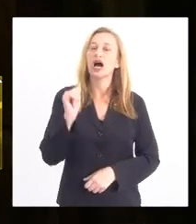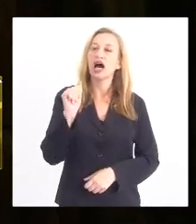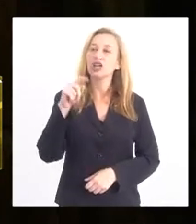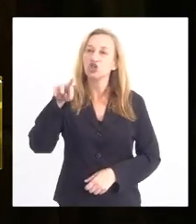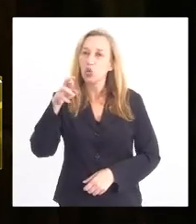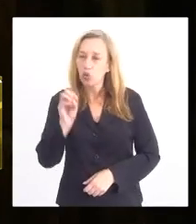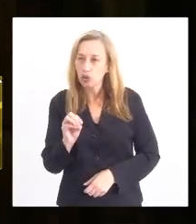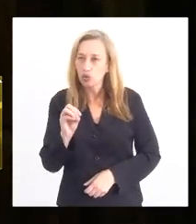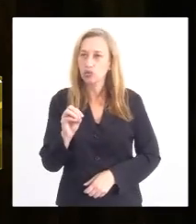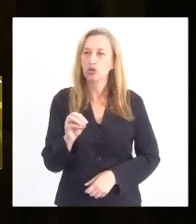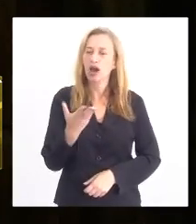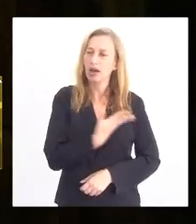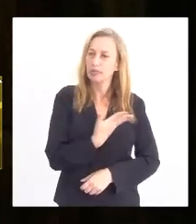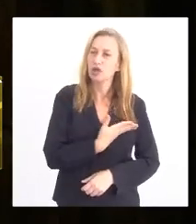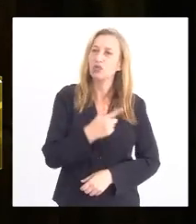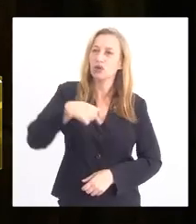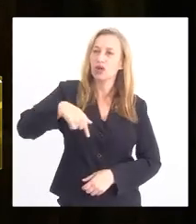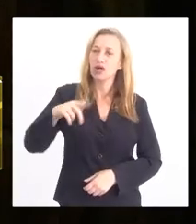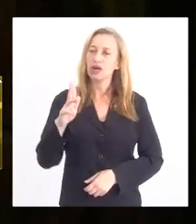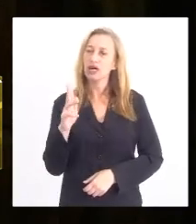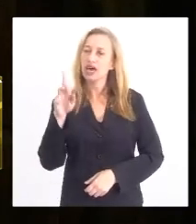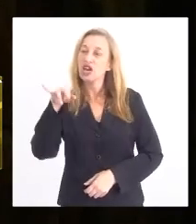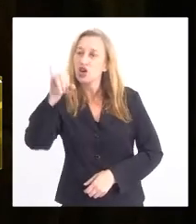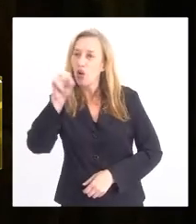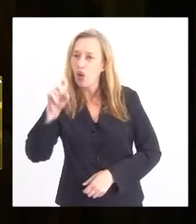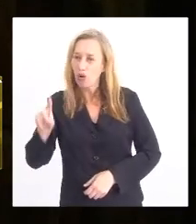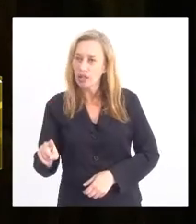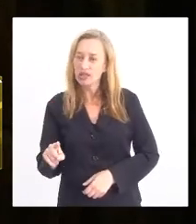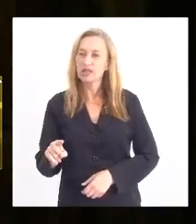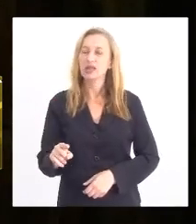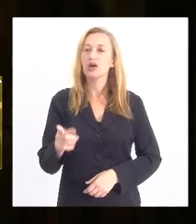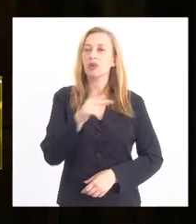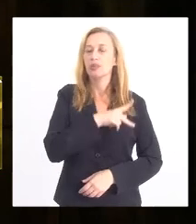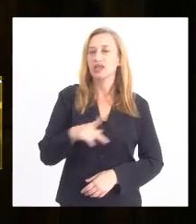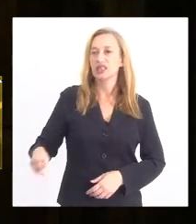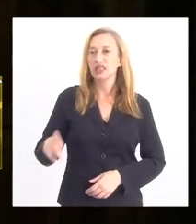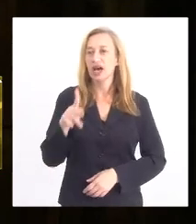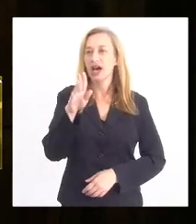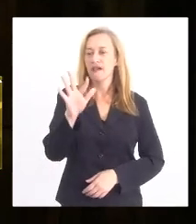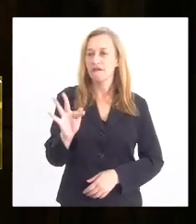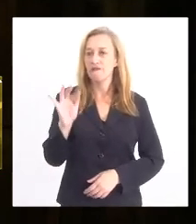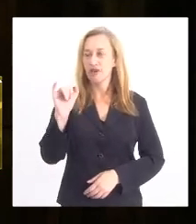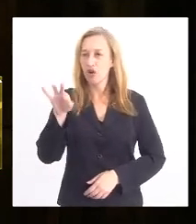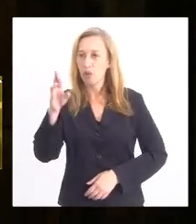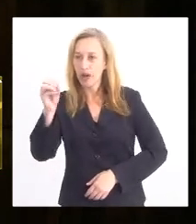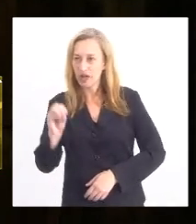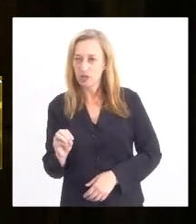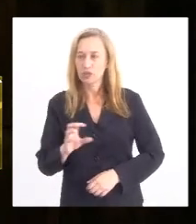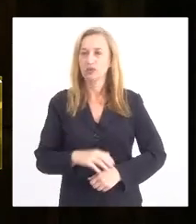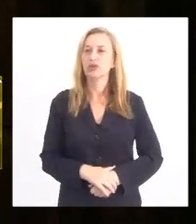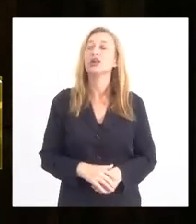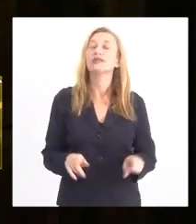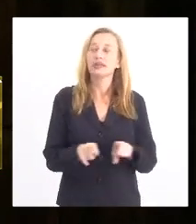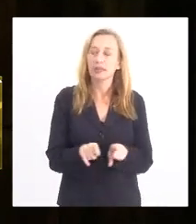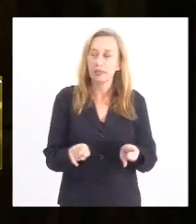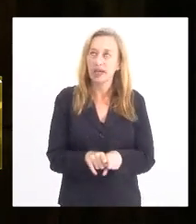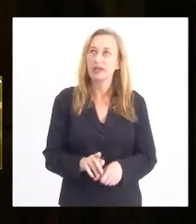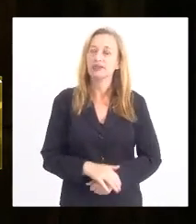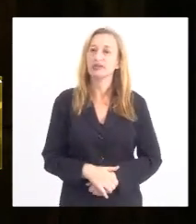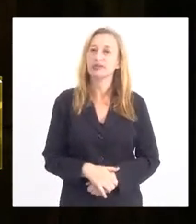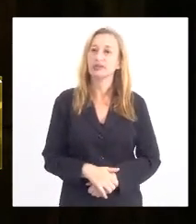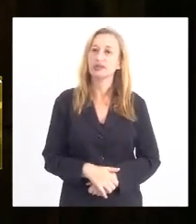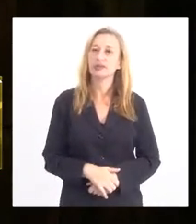Antônio Florêncio meu amigo Queiroz aqui o presidente da Fecomércio quero saudar também